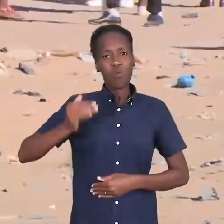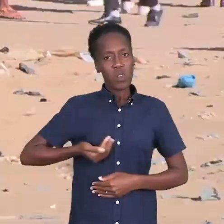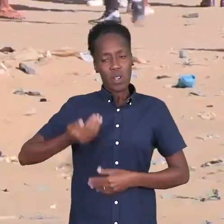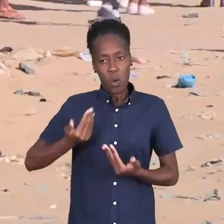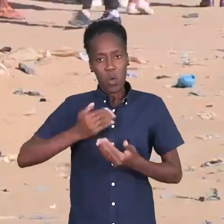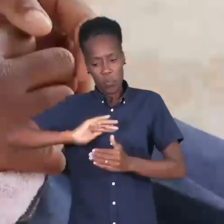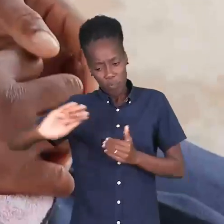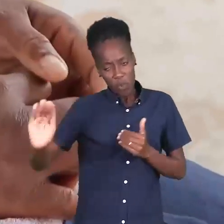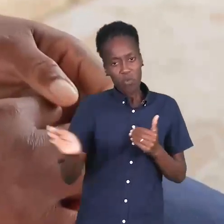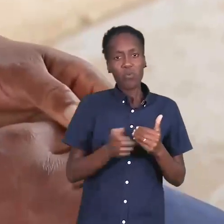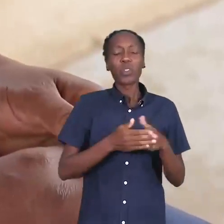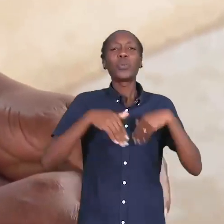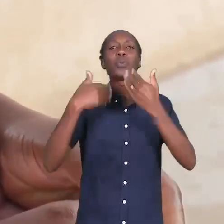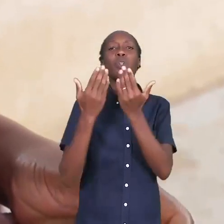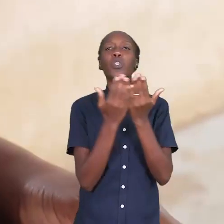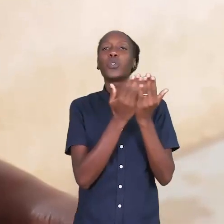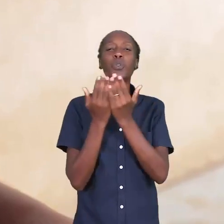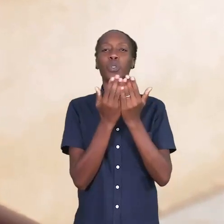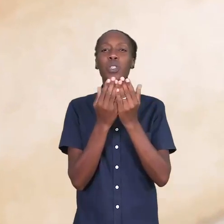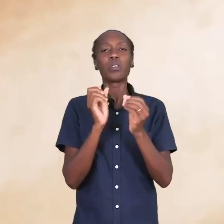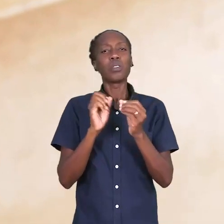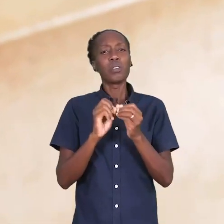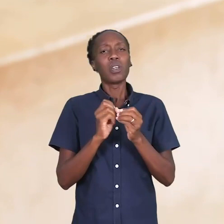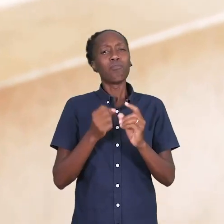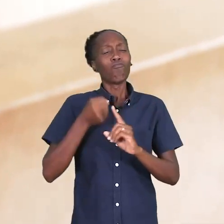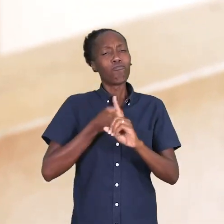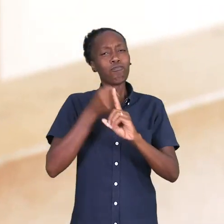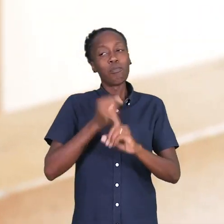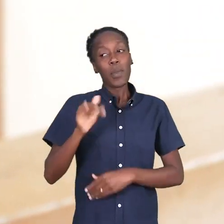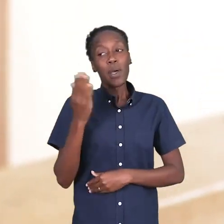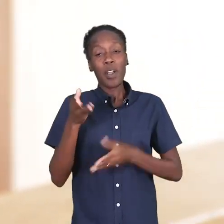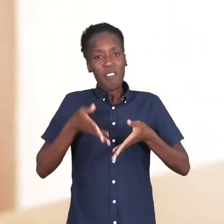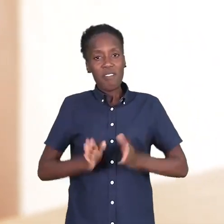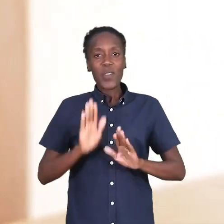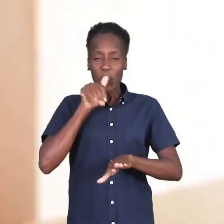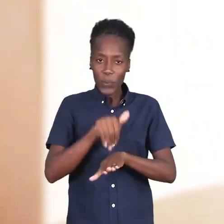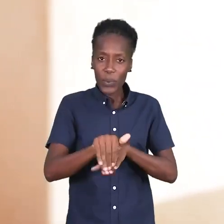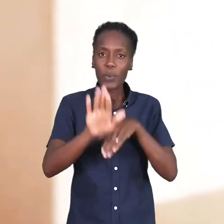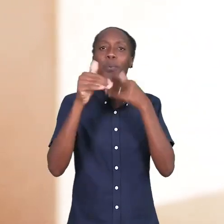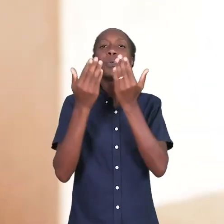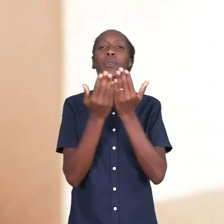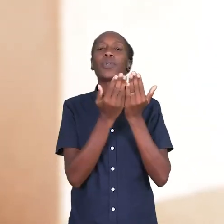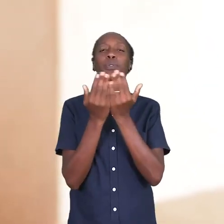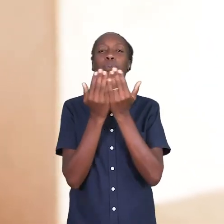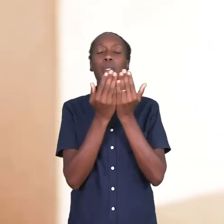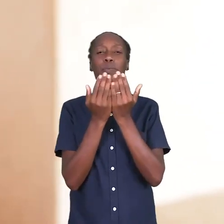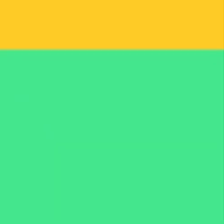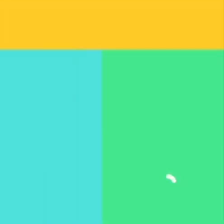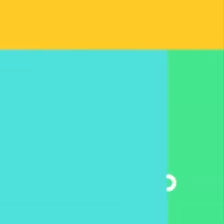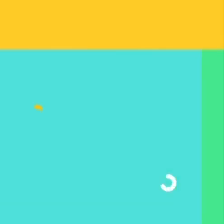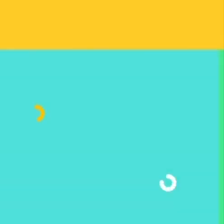e preconceitos, ela regressou à escola muitos anos depois e tem feito tudo para que seus filhos